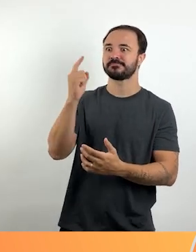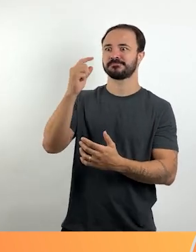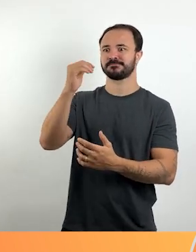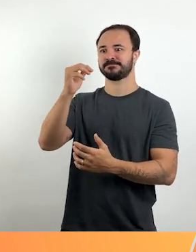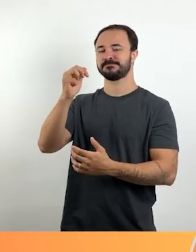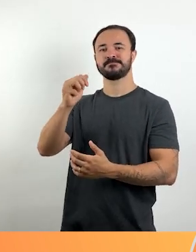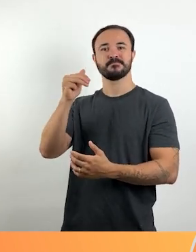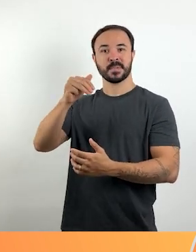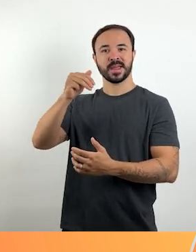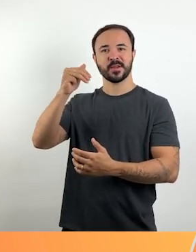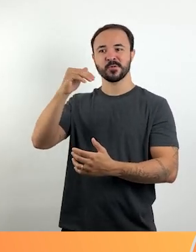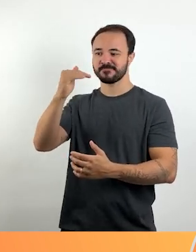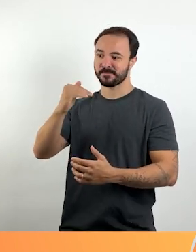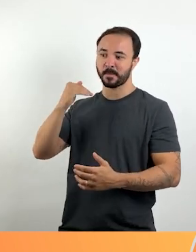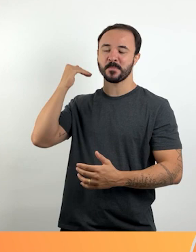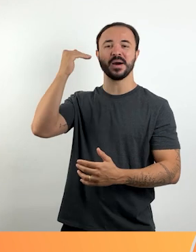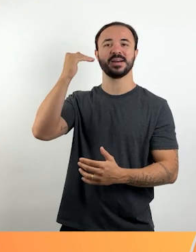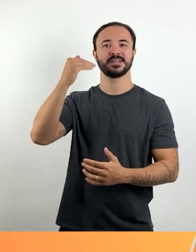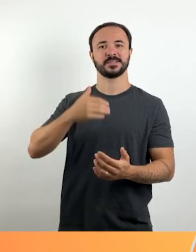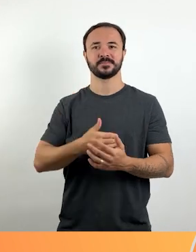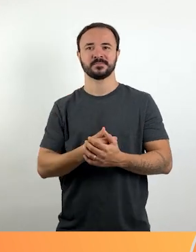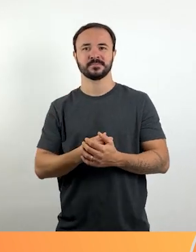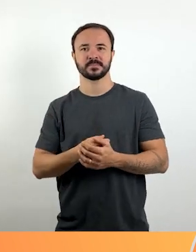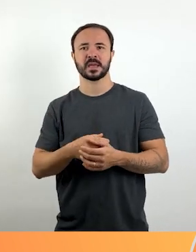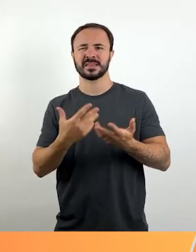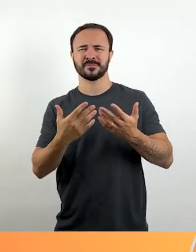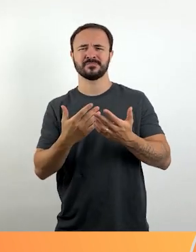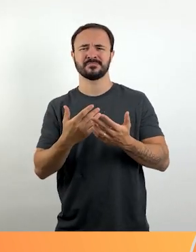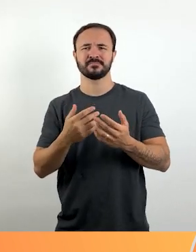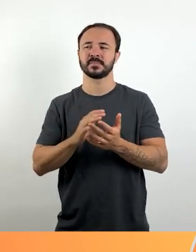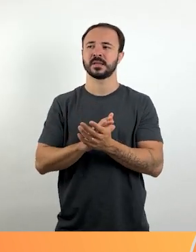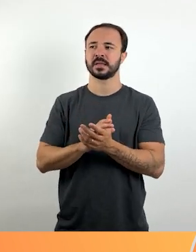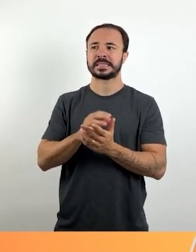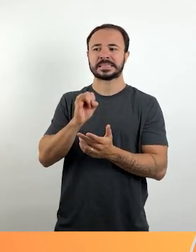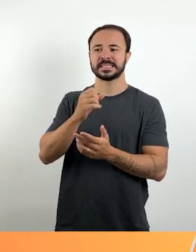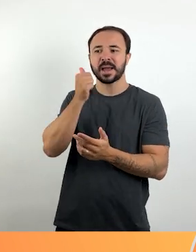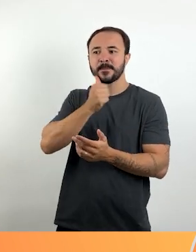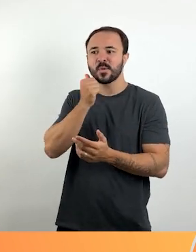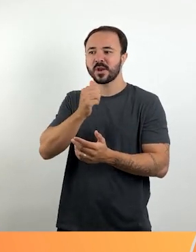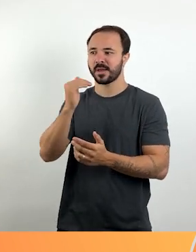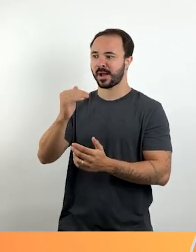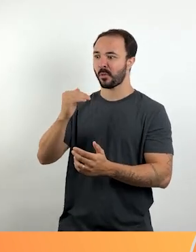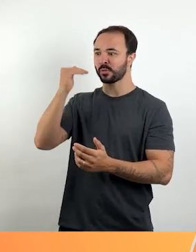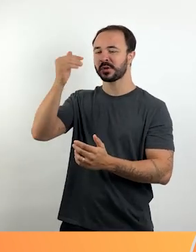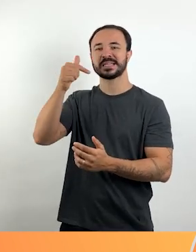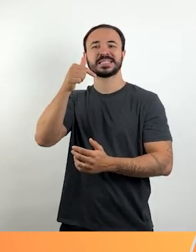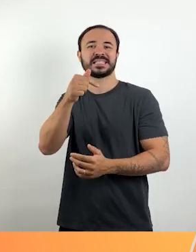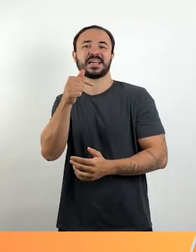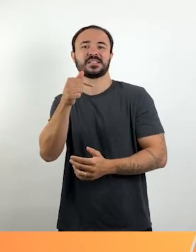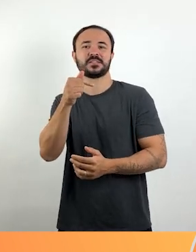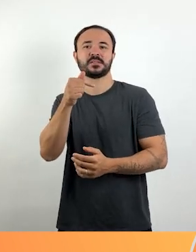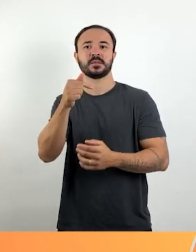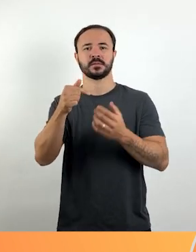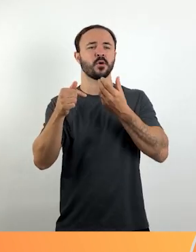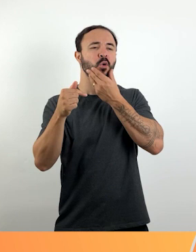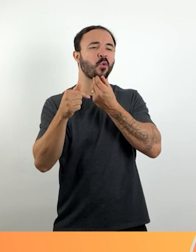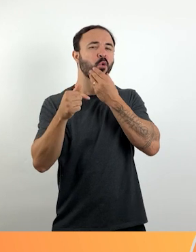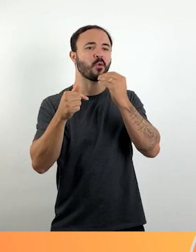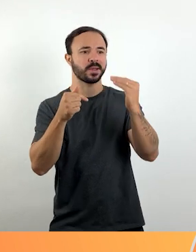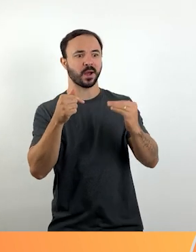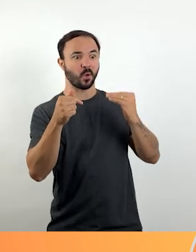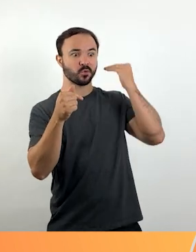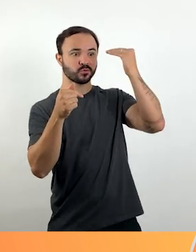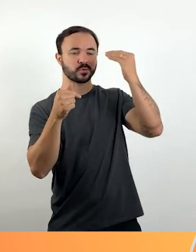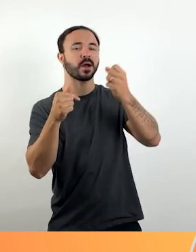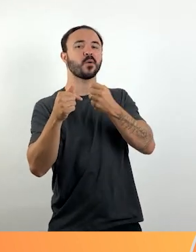certo? Qual será a altura de Paulo quando Maria estiver a 7 metros do solo? E aí temos as alternativas.